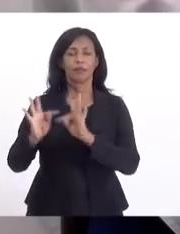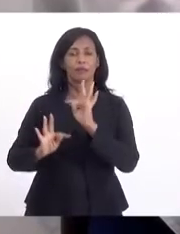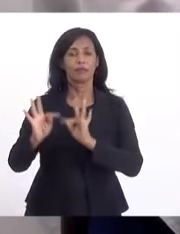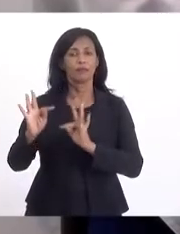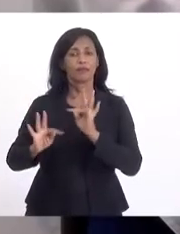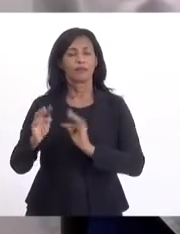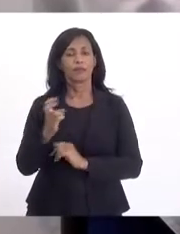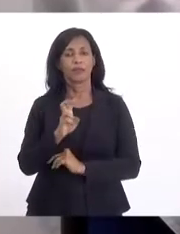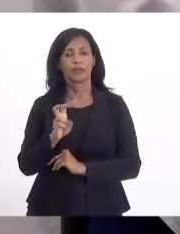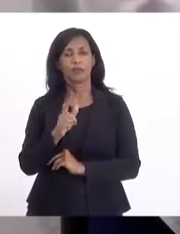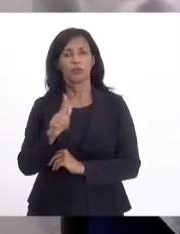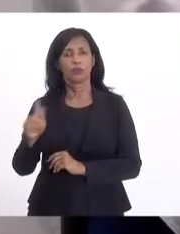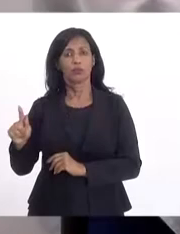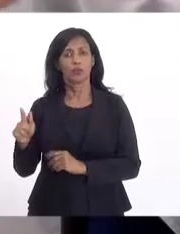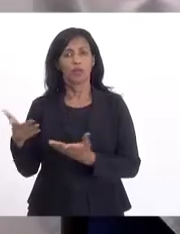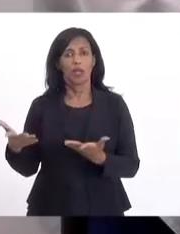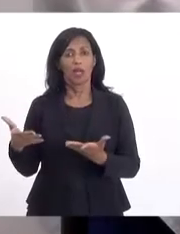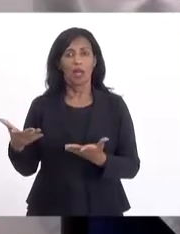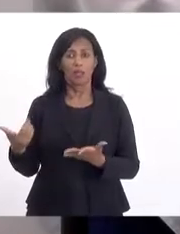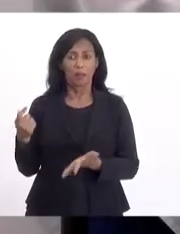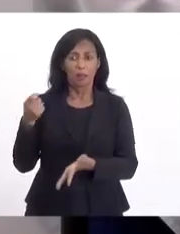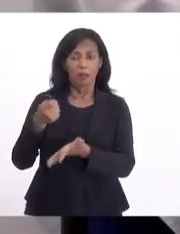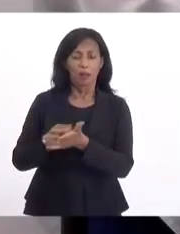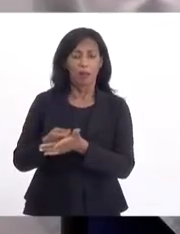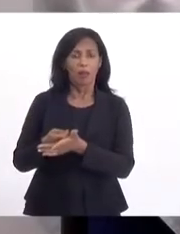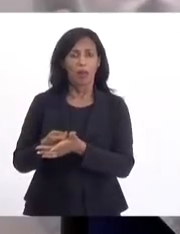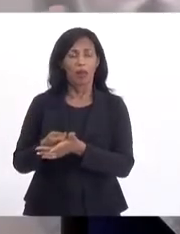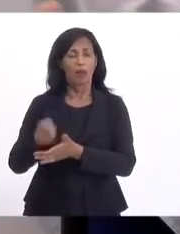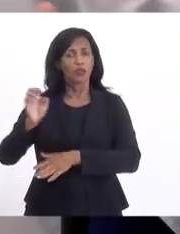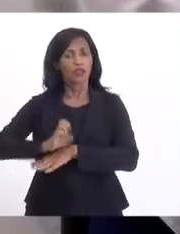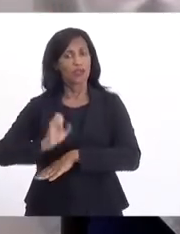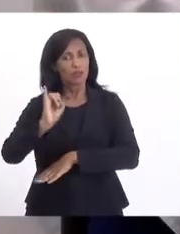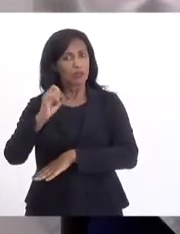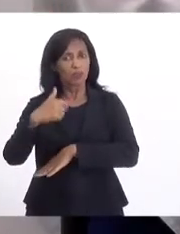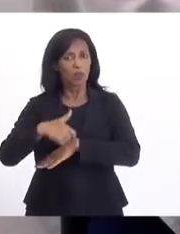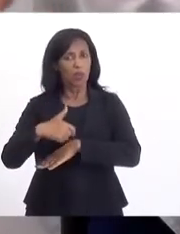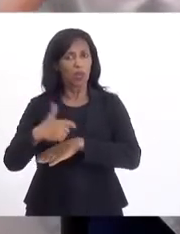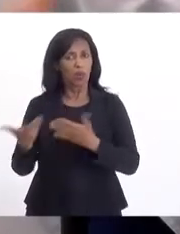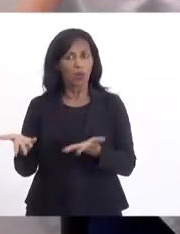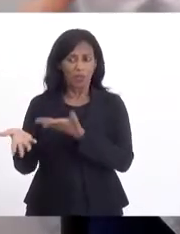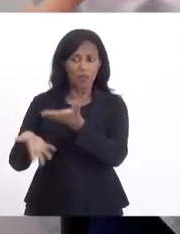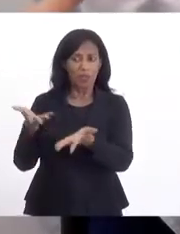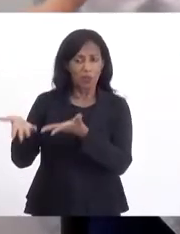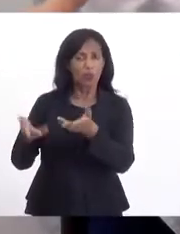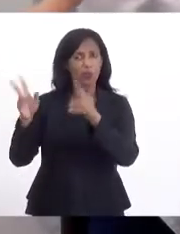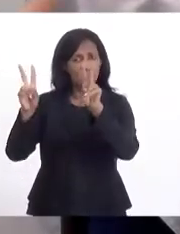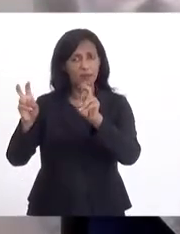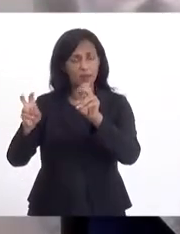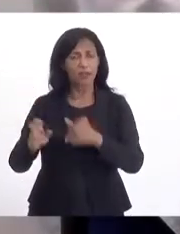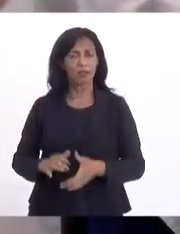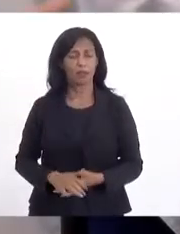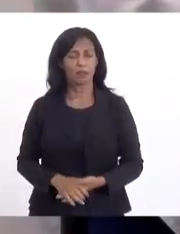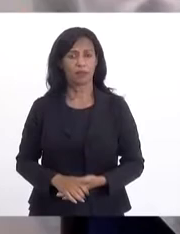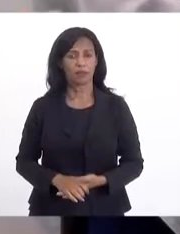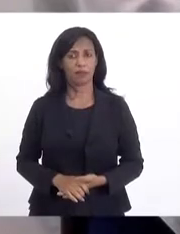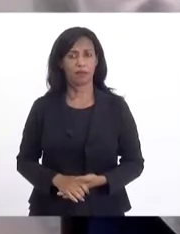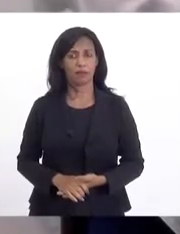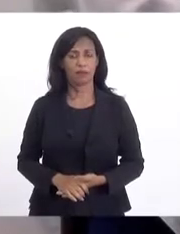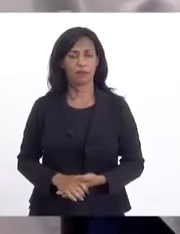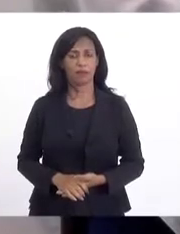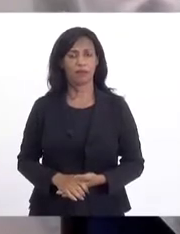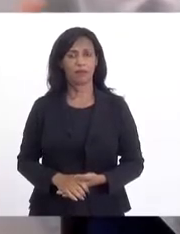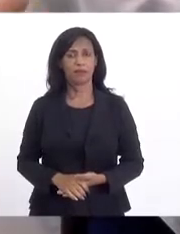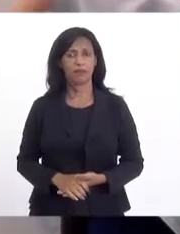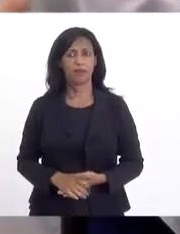tecnologia 5G, até para arguir o Estado, se não é a hora dele, cuidar desse tema, do tema da